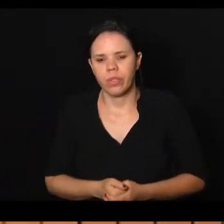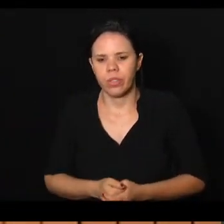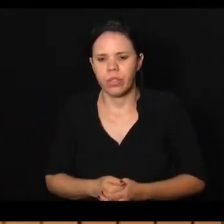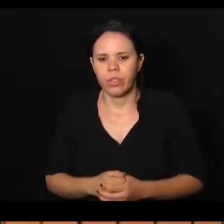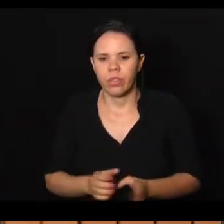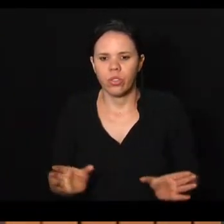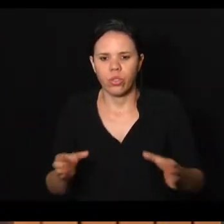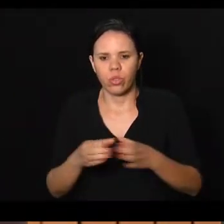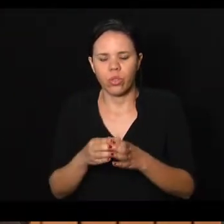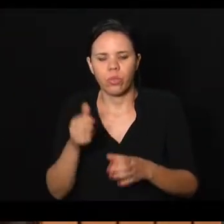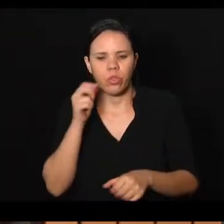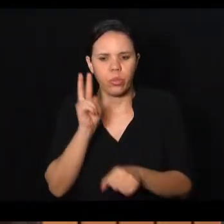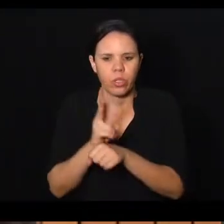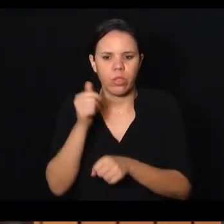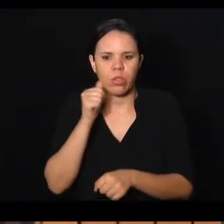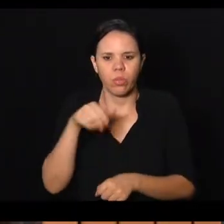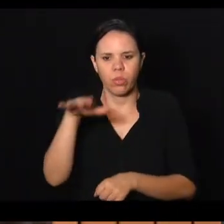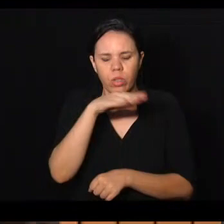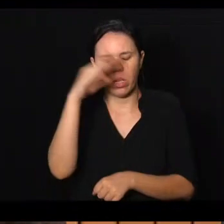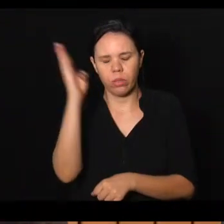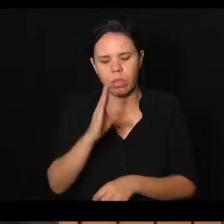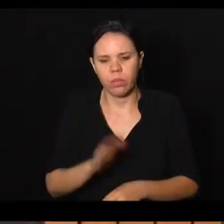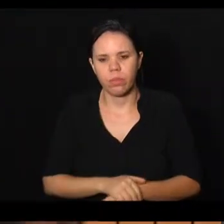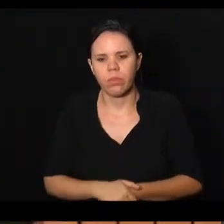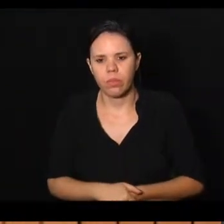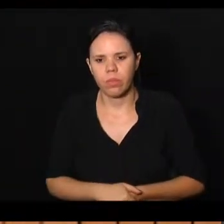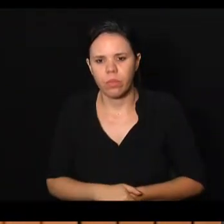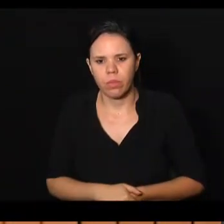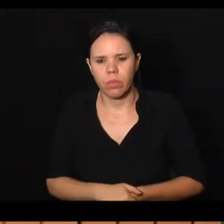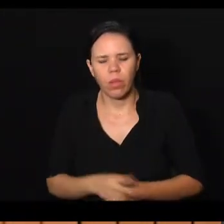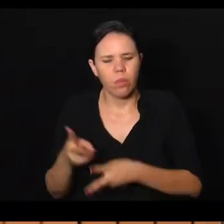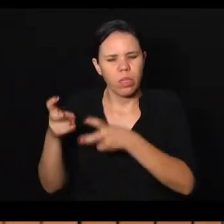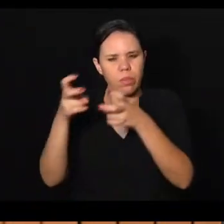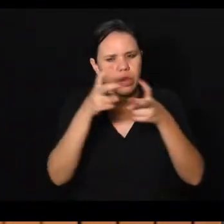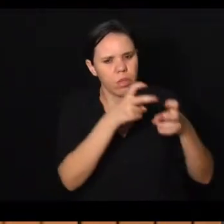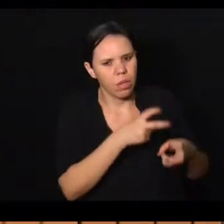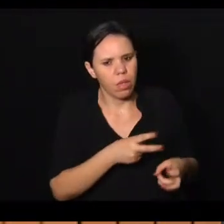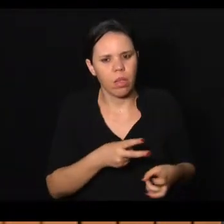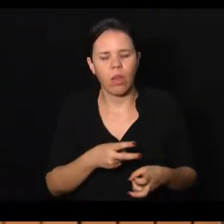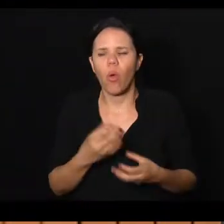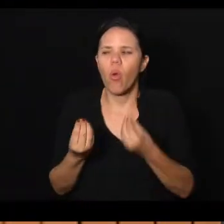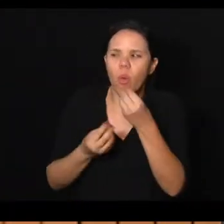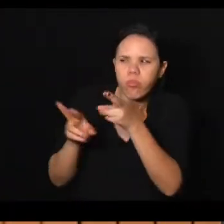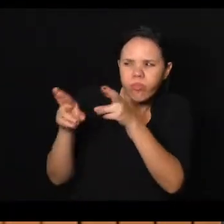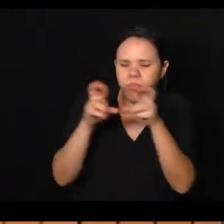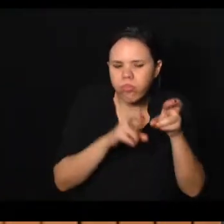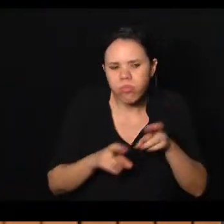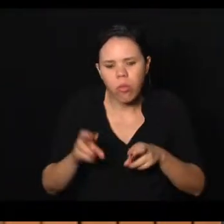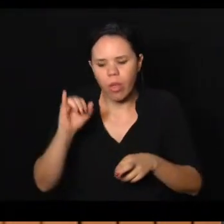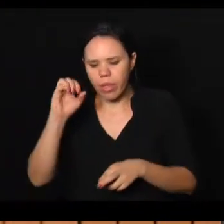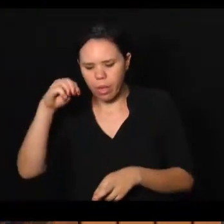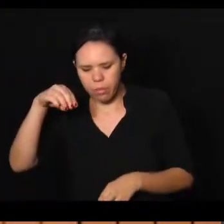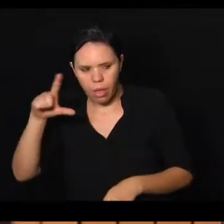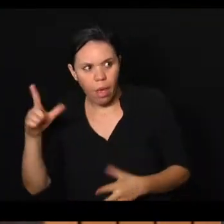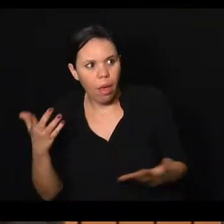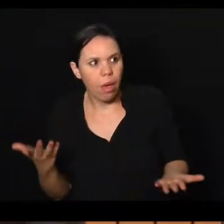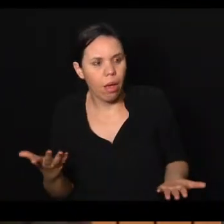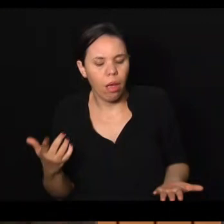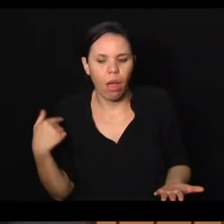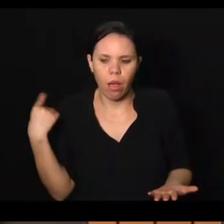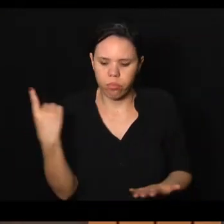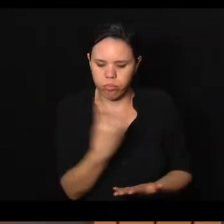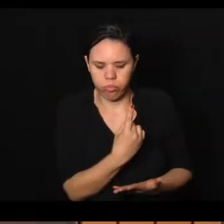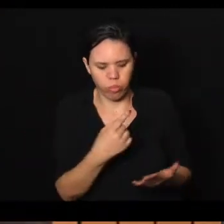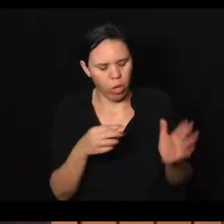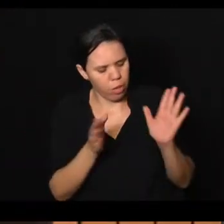Brasil. Nós vamos ter que observar como é que estão os nossos IML. E aí a gente veio com a proposta com o